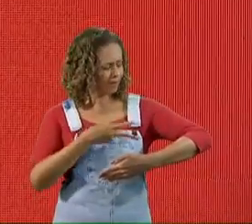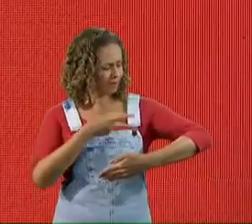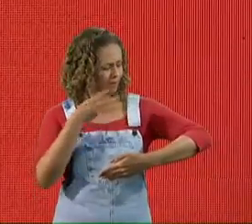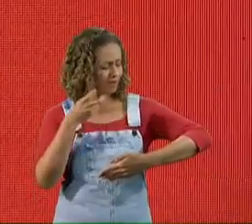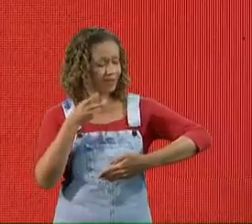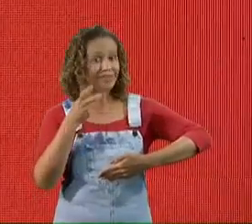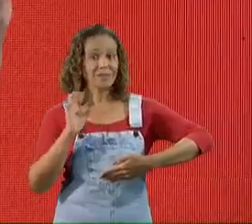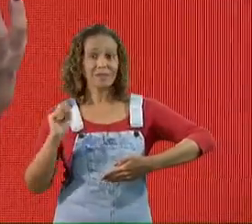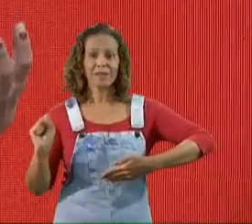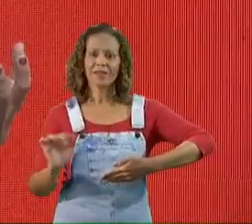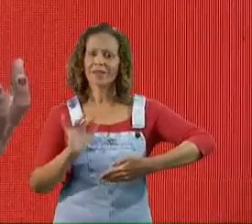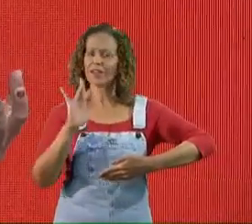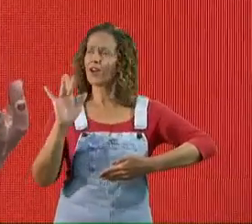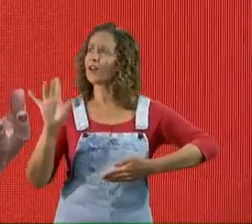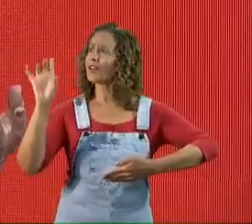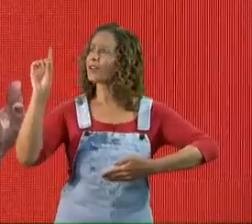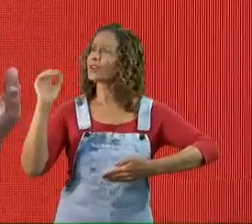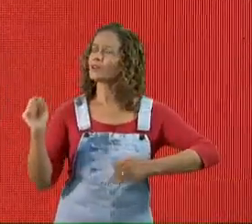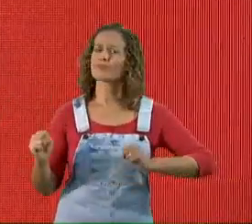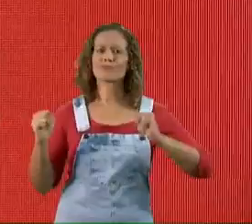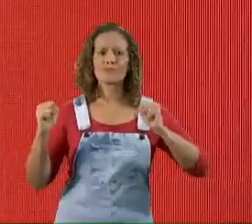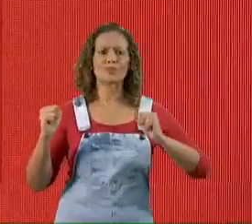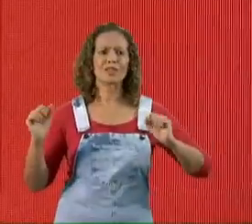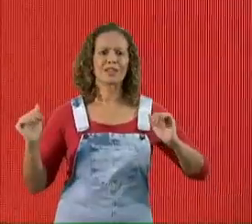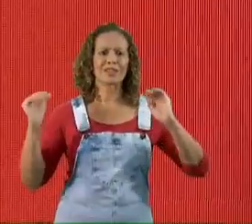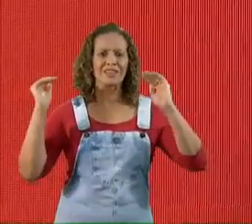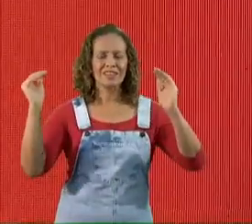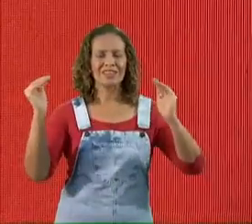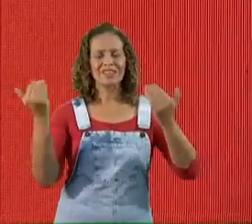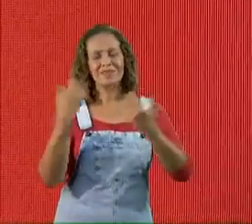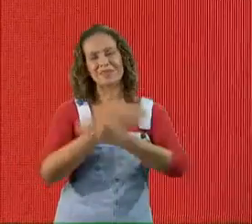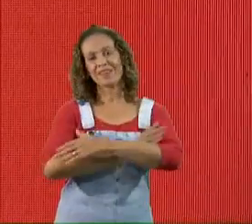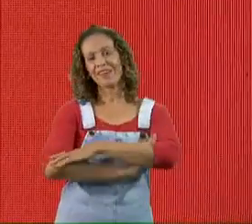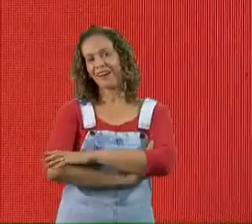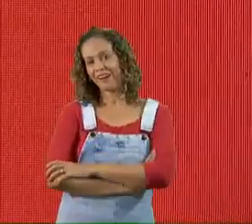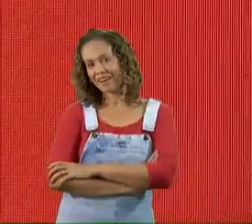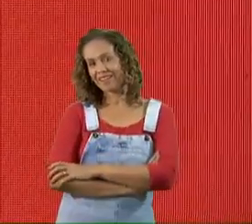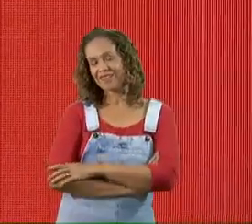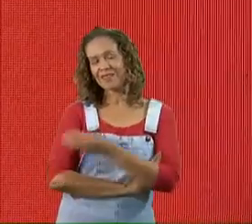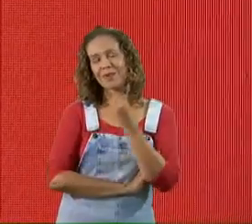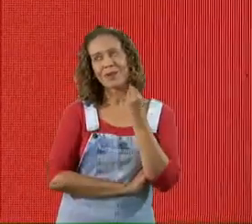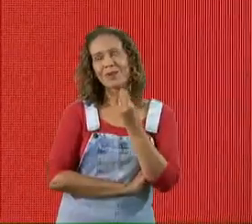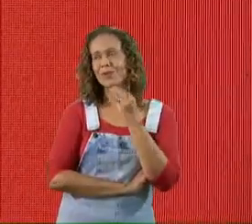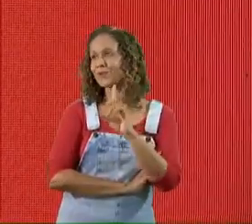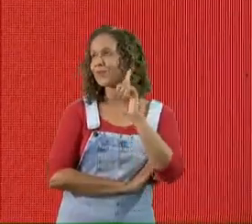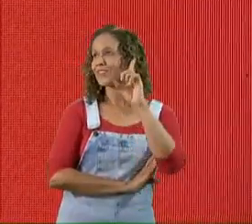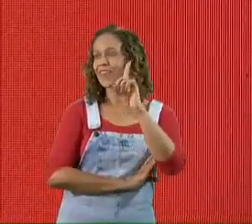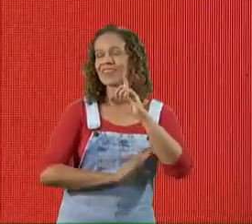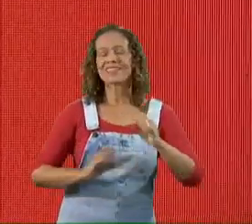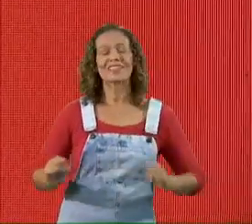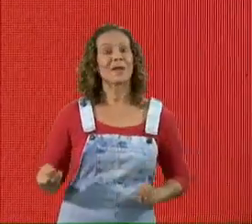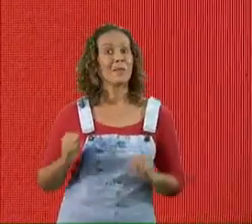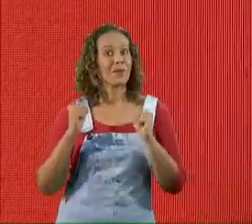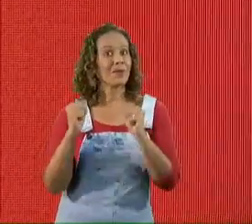perceber a grandeza desse Deus. Ah, como Deus é